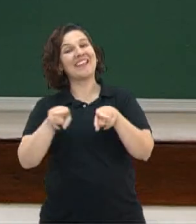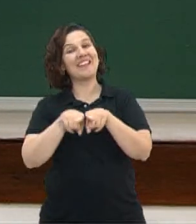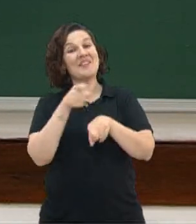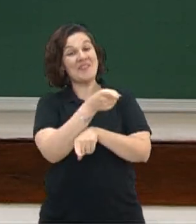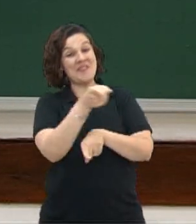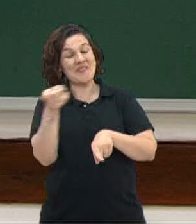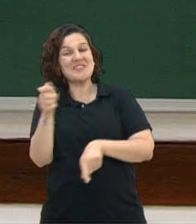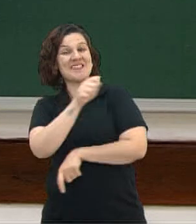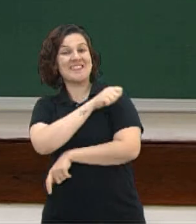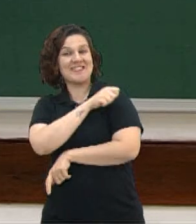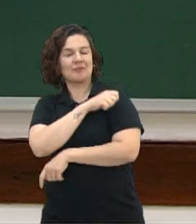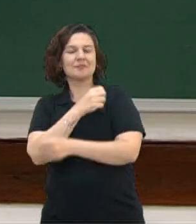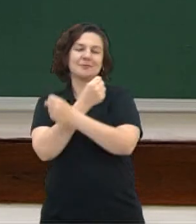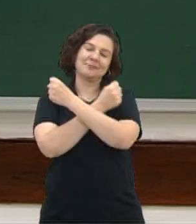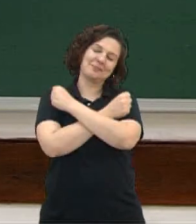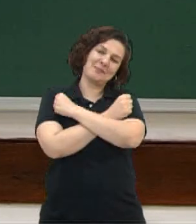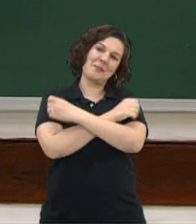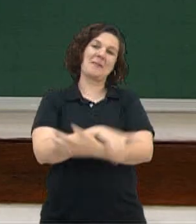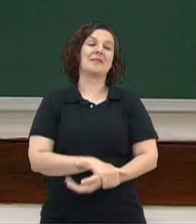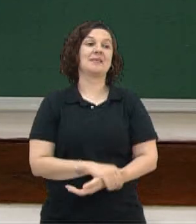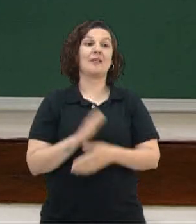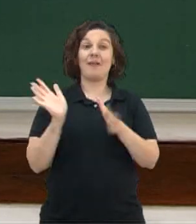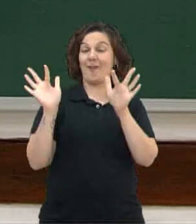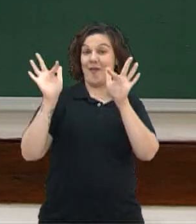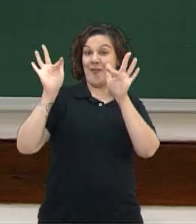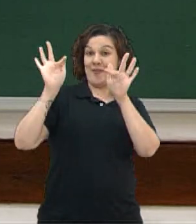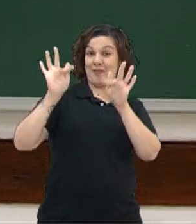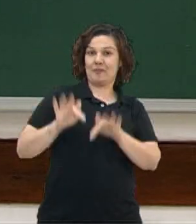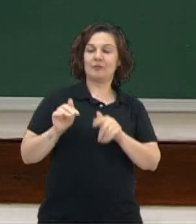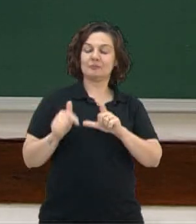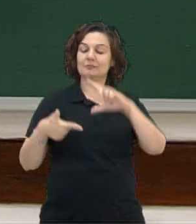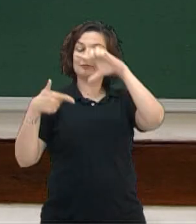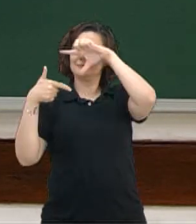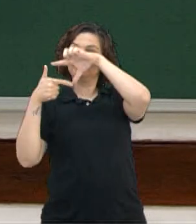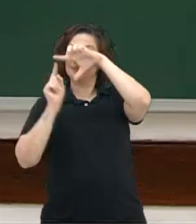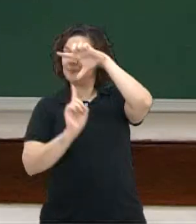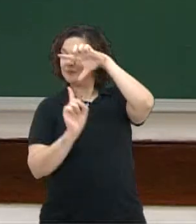você, estudante, um forte abraço. E vai ficar no final aí da nossa aula